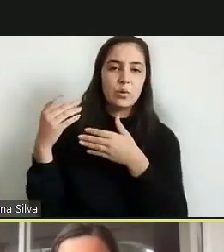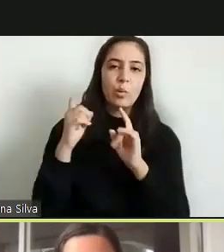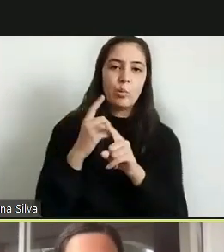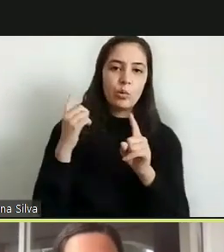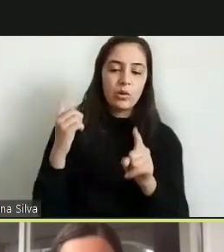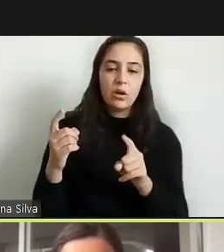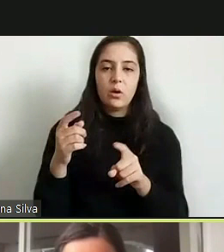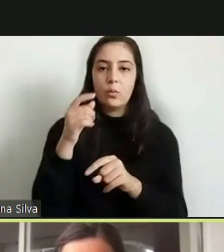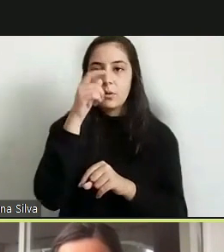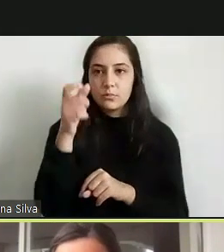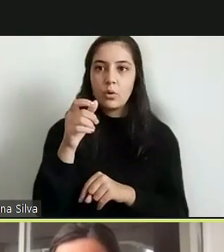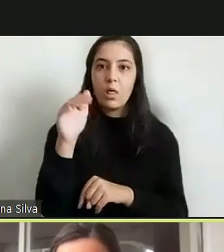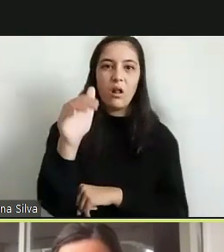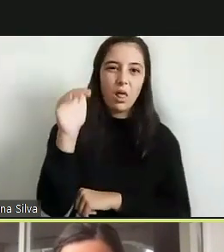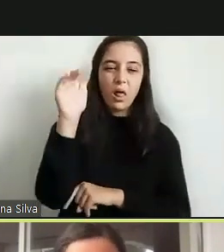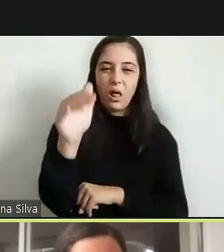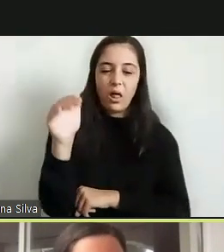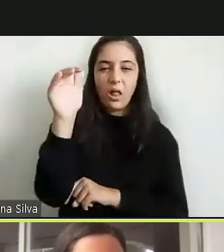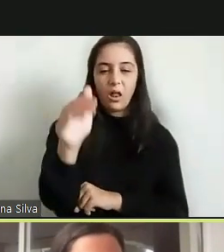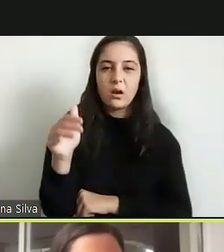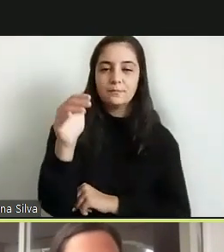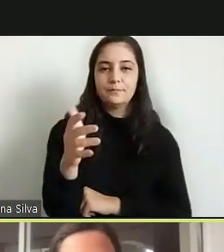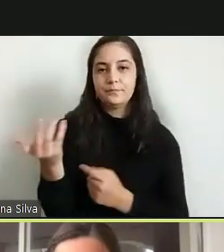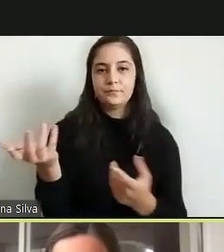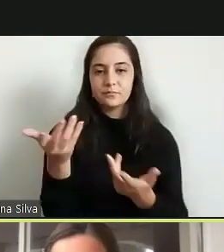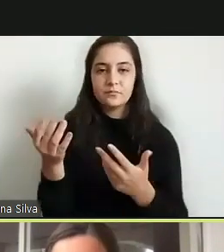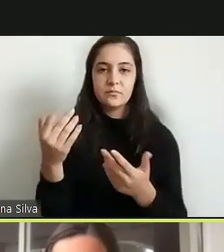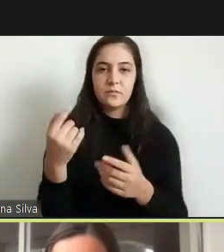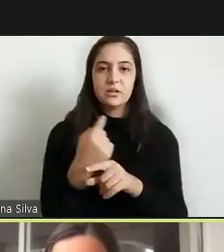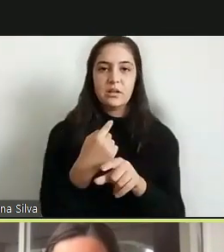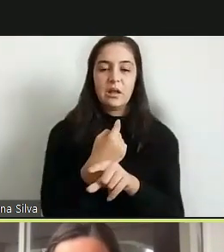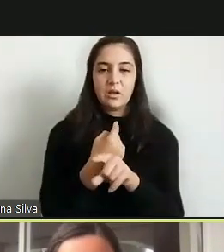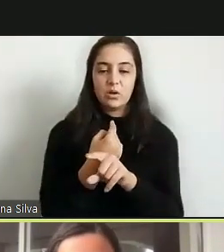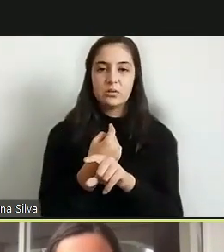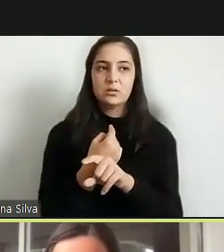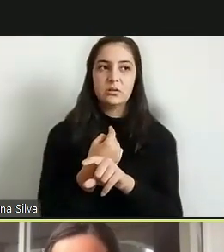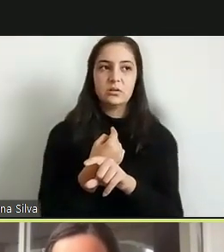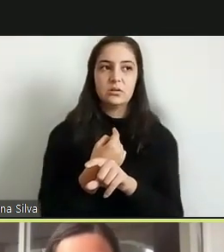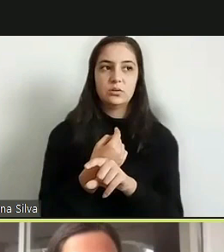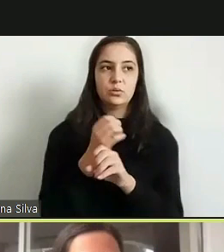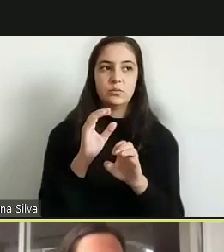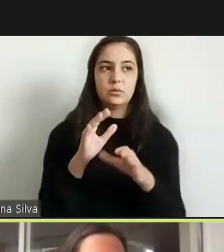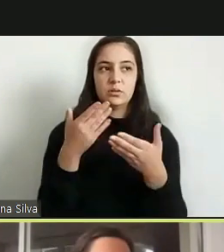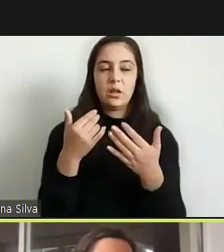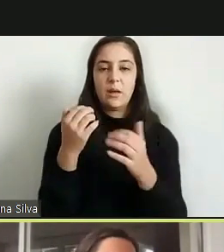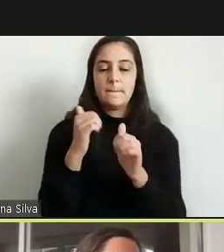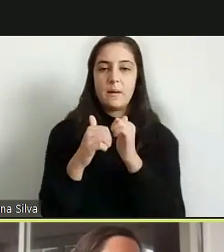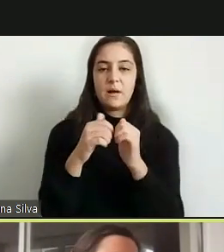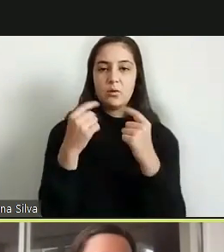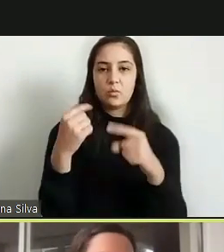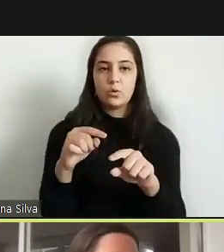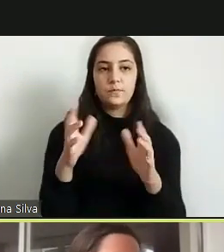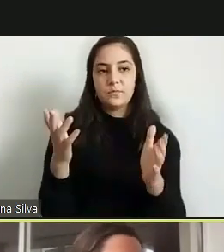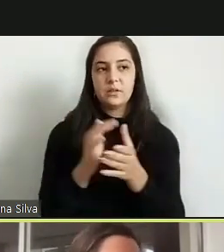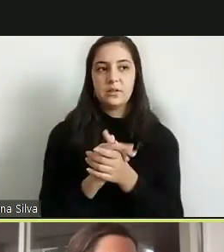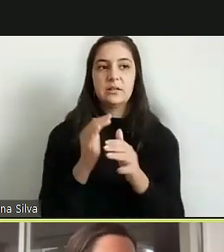haver logo esta pedra no sapato dos primeiros elementos serem só em papel? Pronto, a